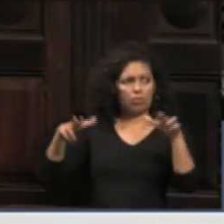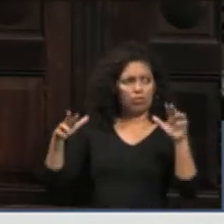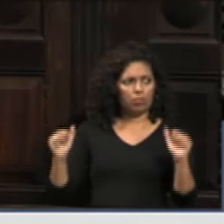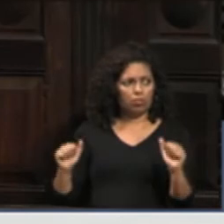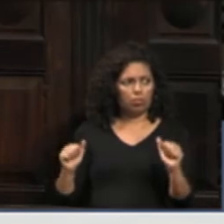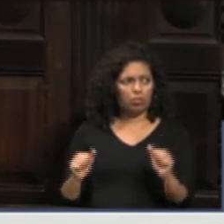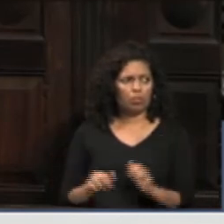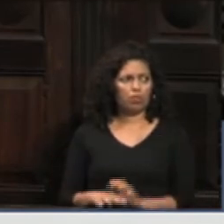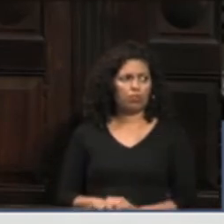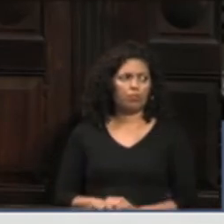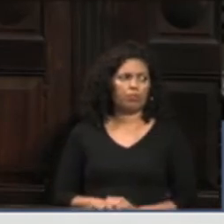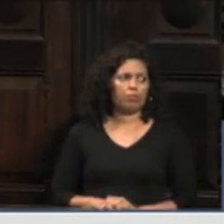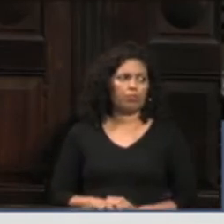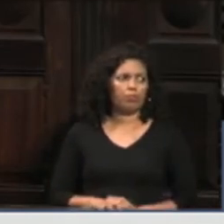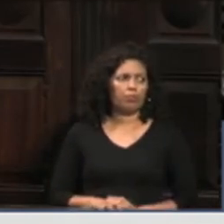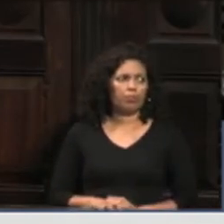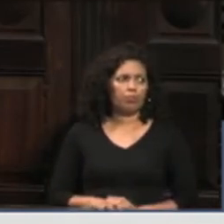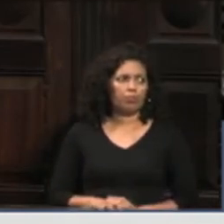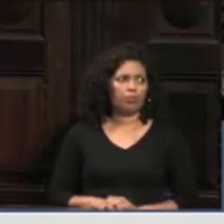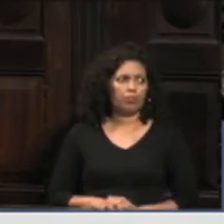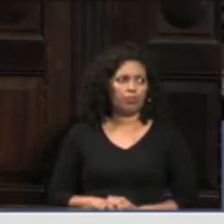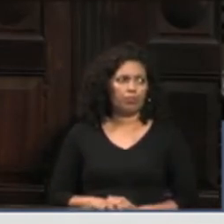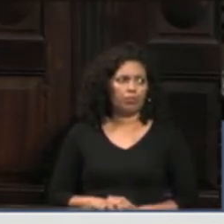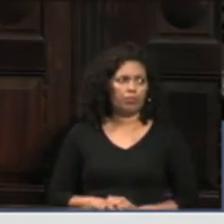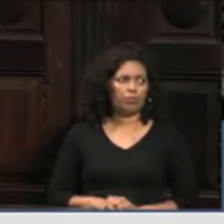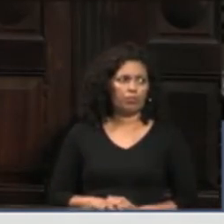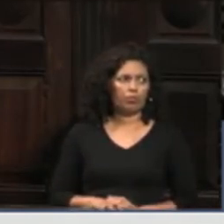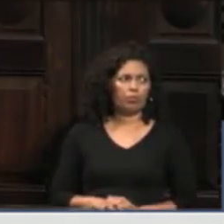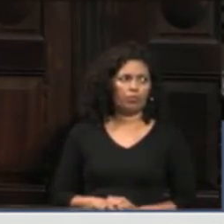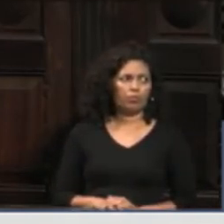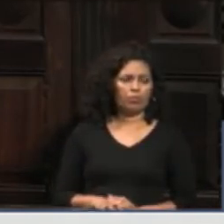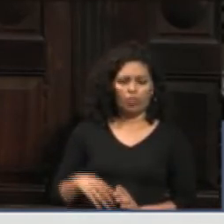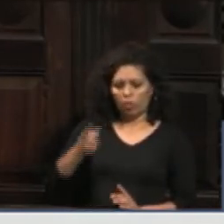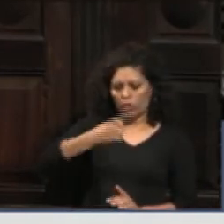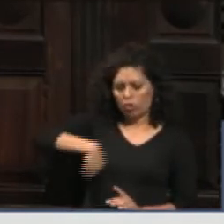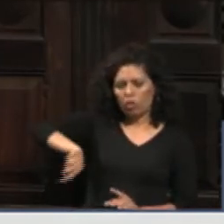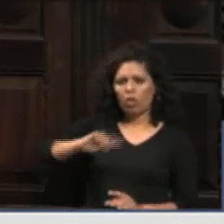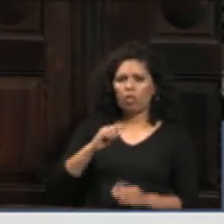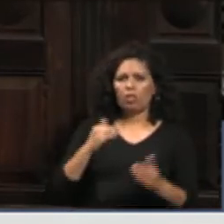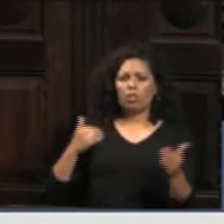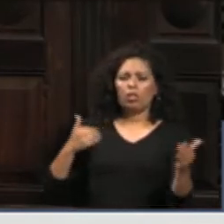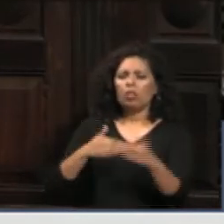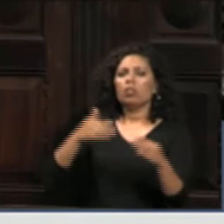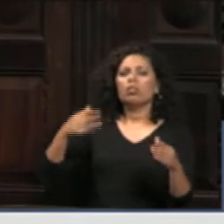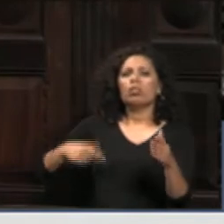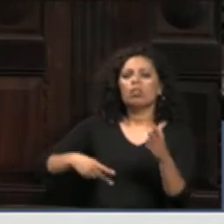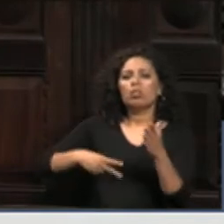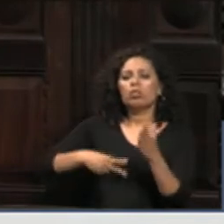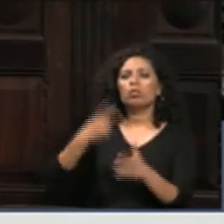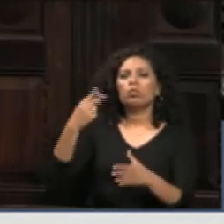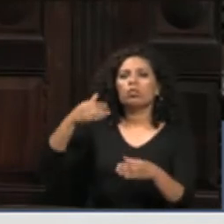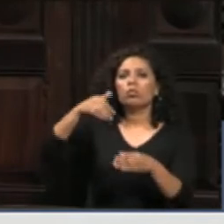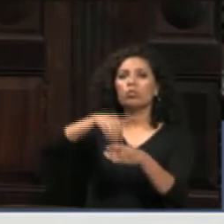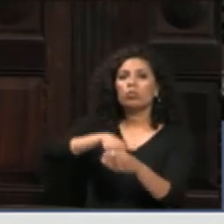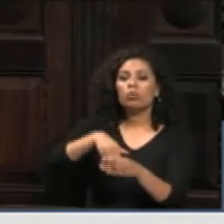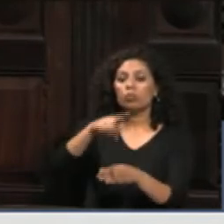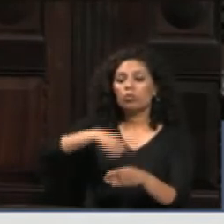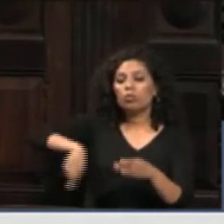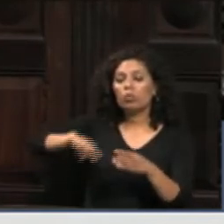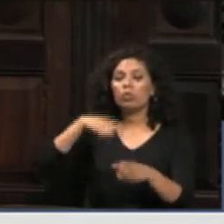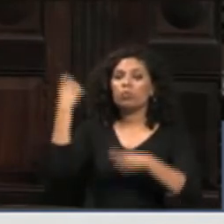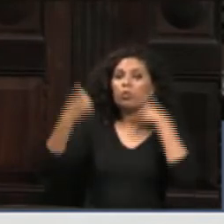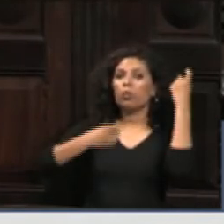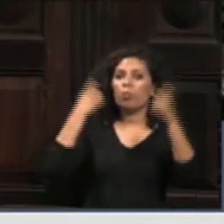estar ocupando o processo eleitoral e discutindo a superação dos problemas